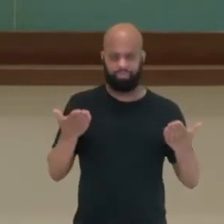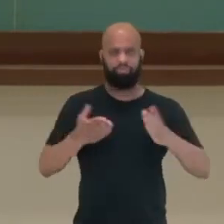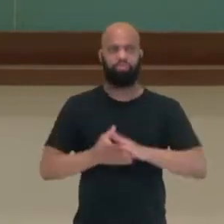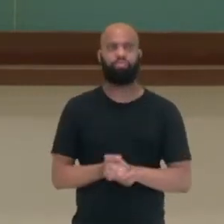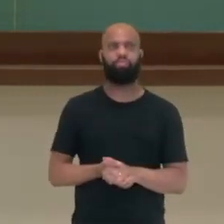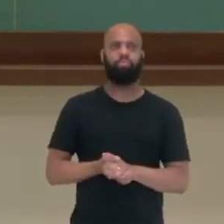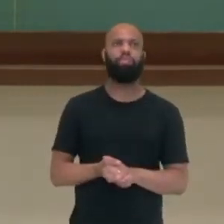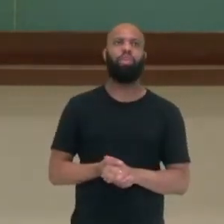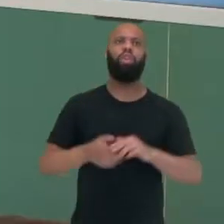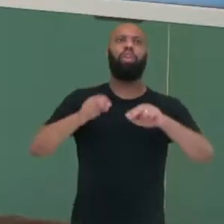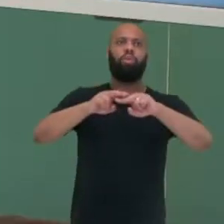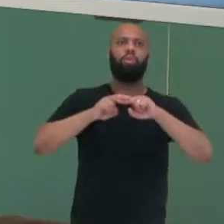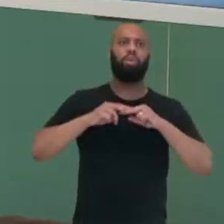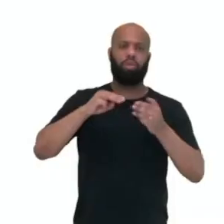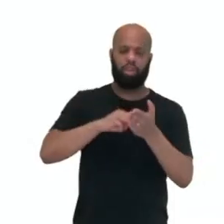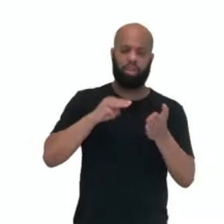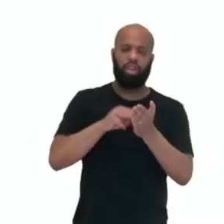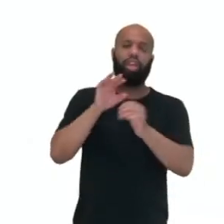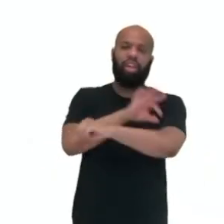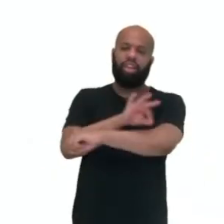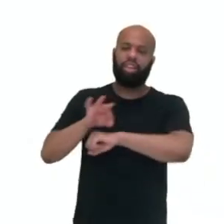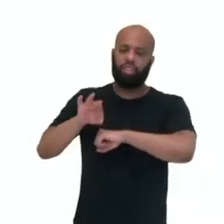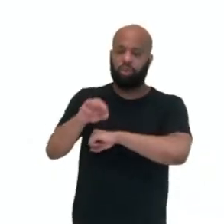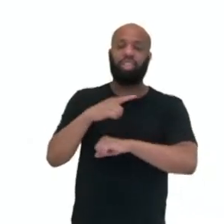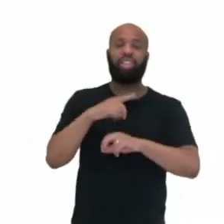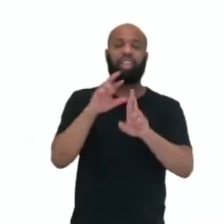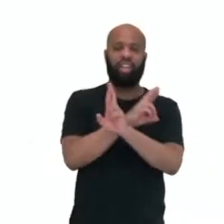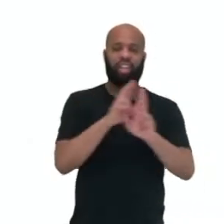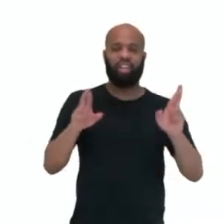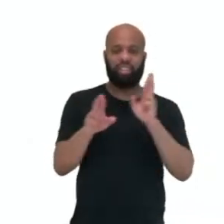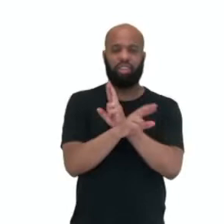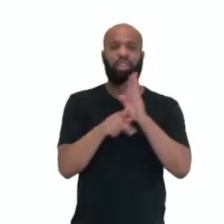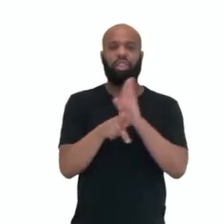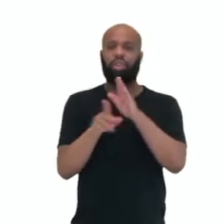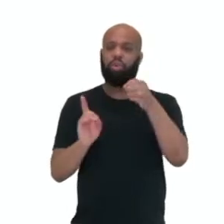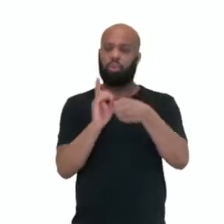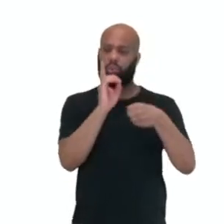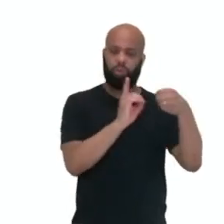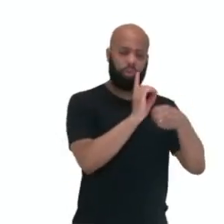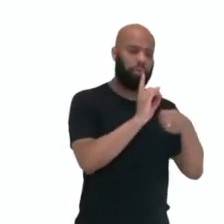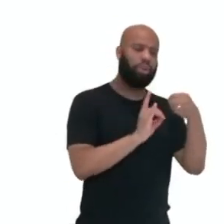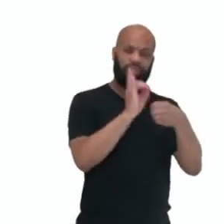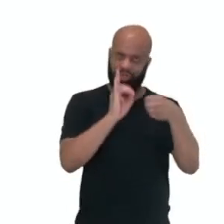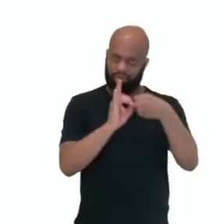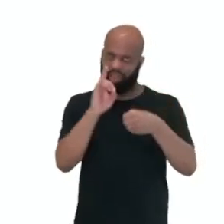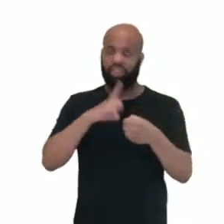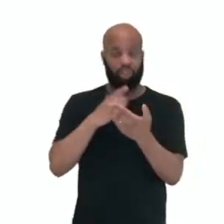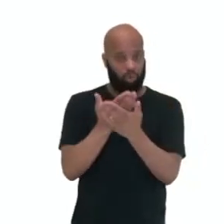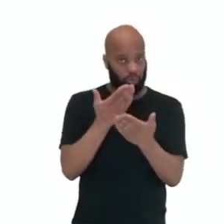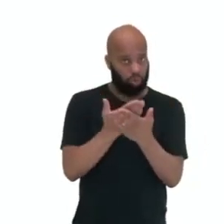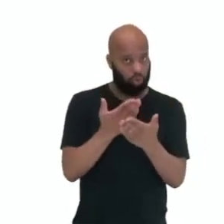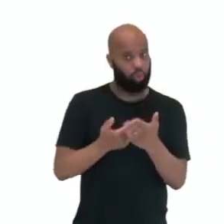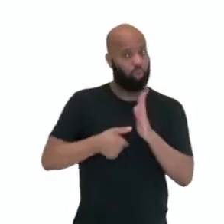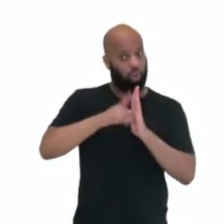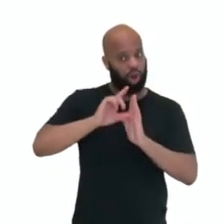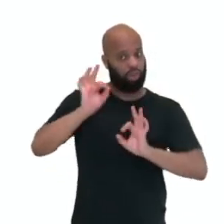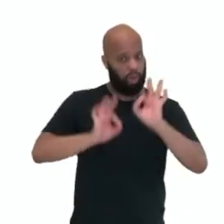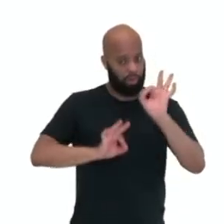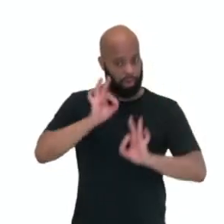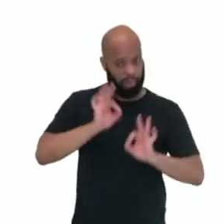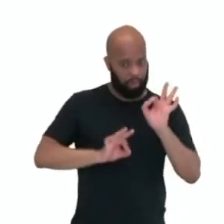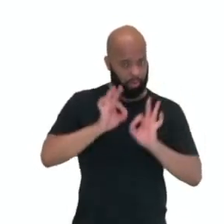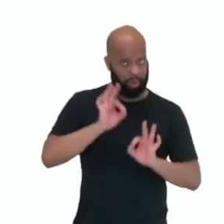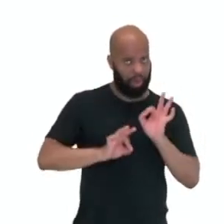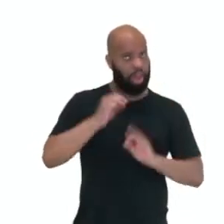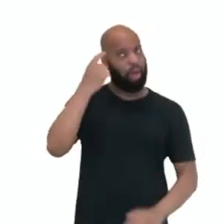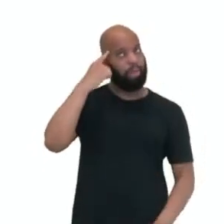ali. Por isso, a arquitetura está muitas vezes ligada ao urbanismo, relacionada com o estudo, regulação, controle e planejamento de uma